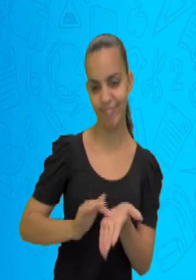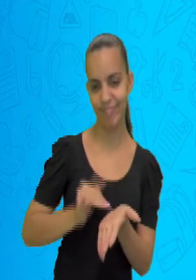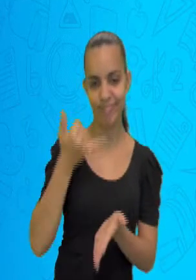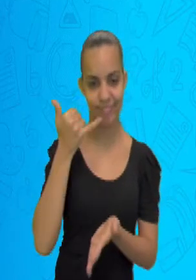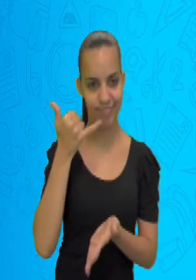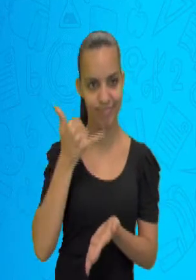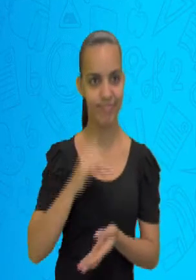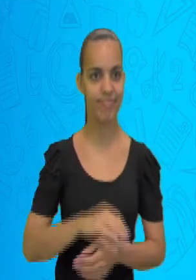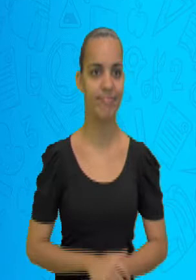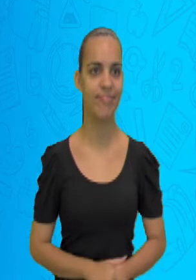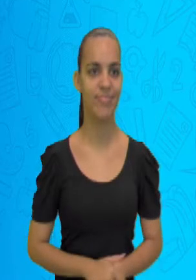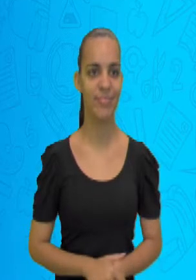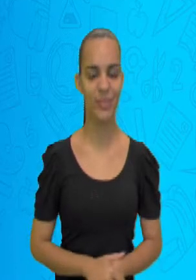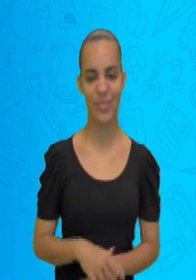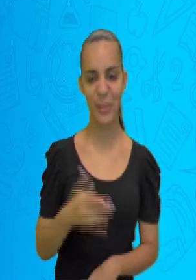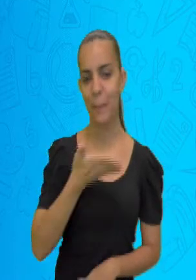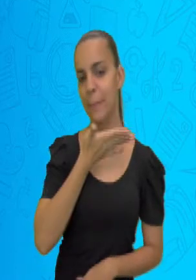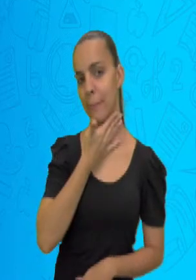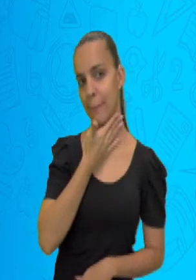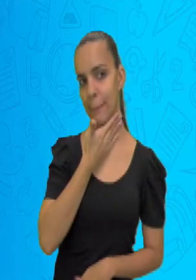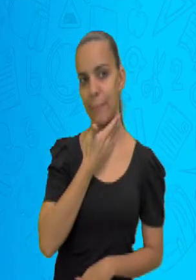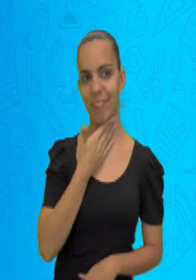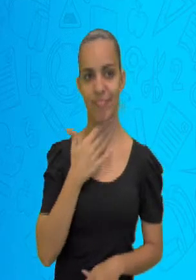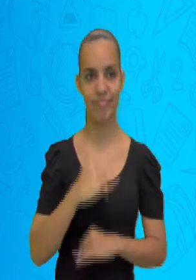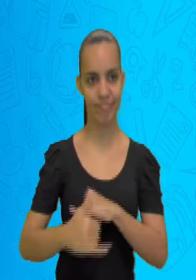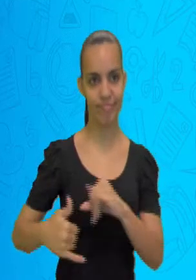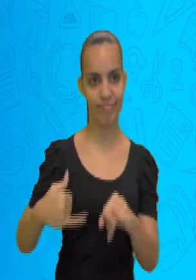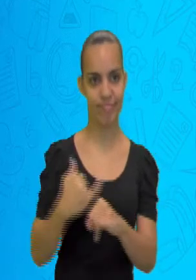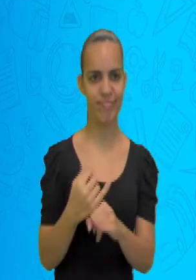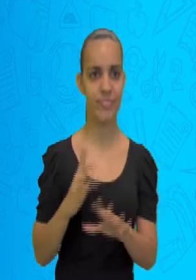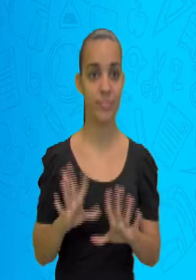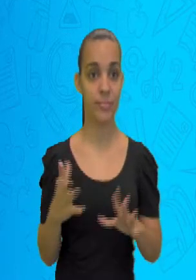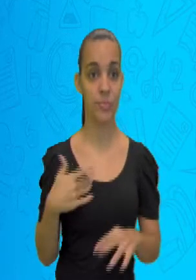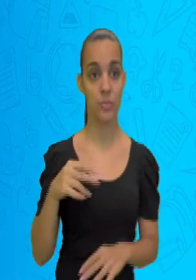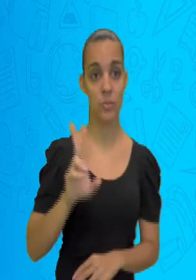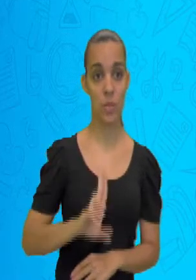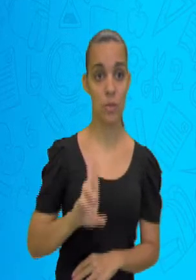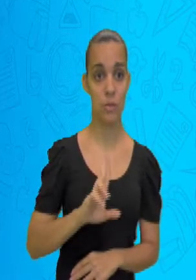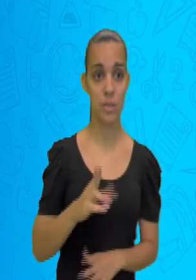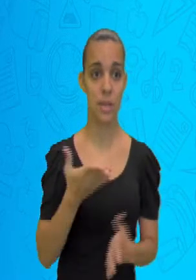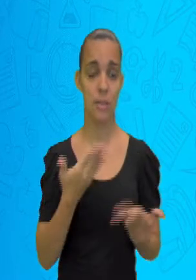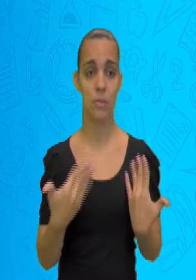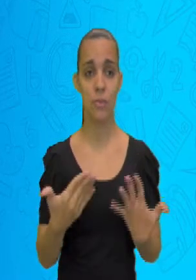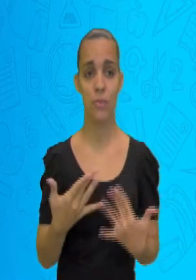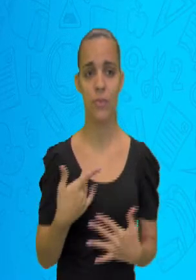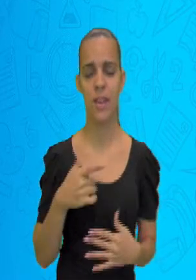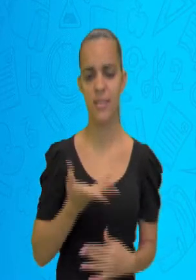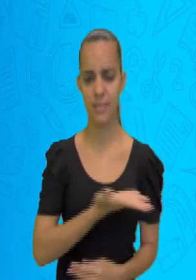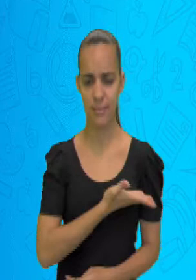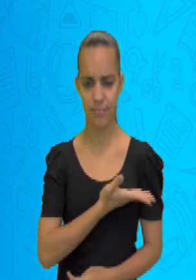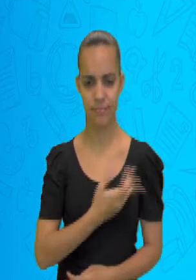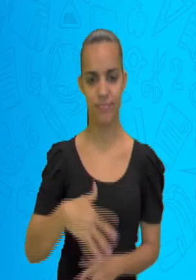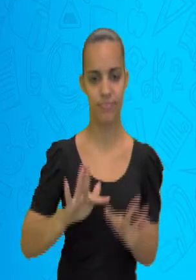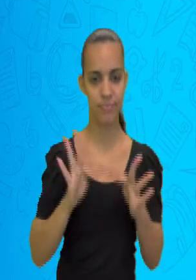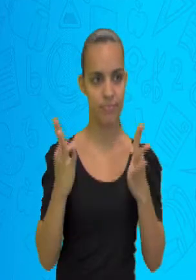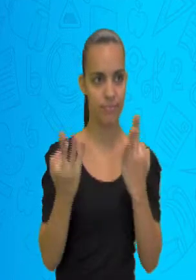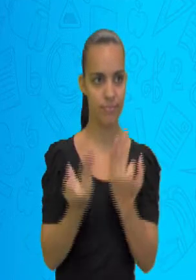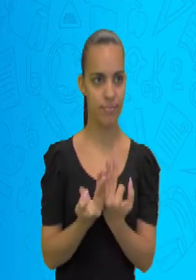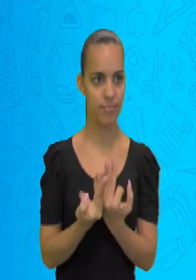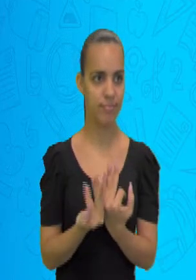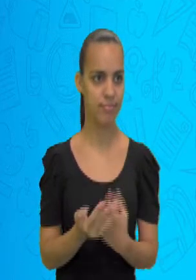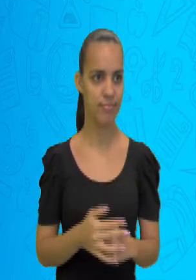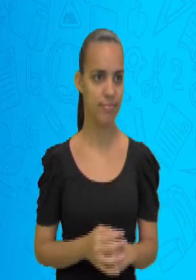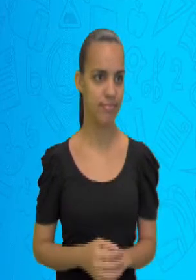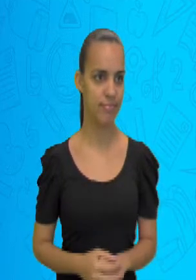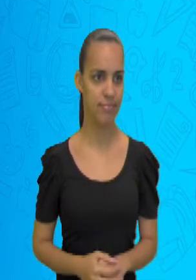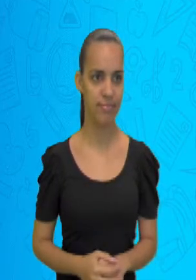celular, chats, e geralmente é usada em conversas entre amigos e familiares. É uma conversa que a gente